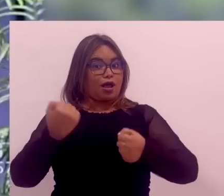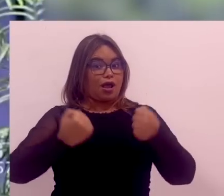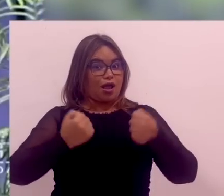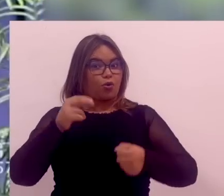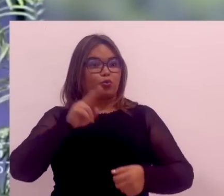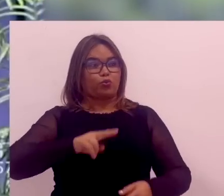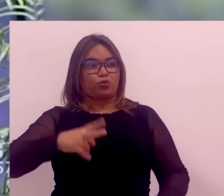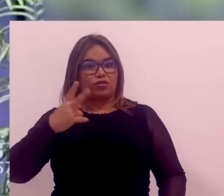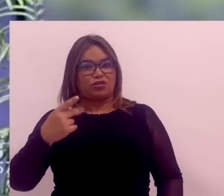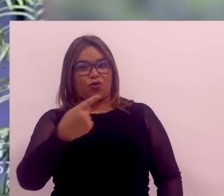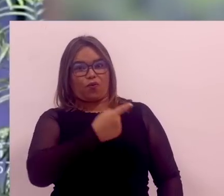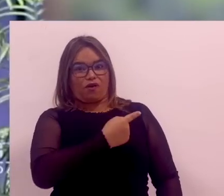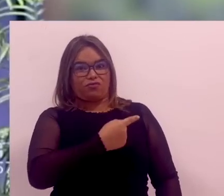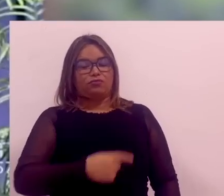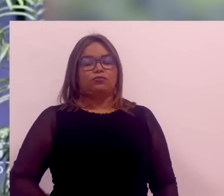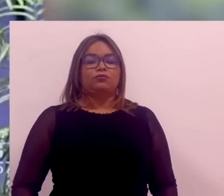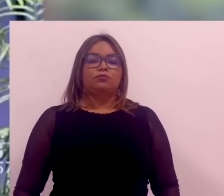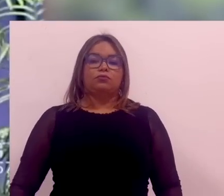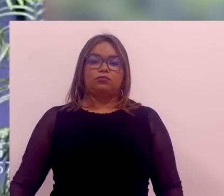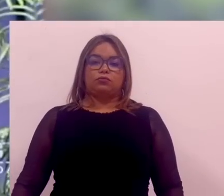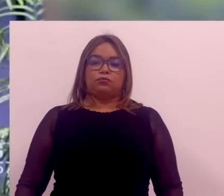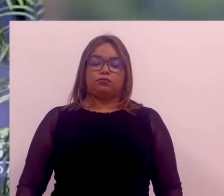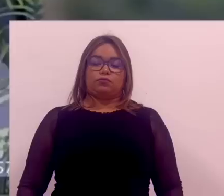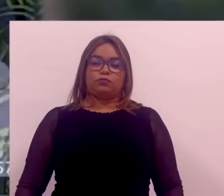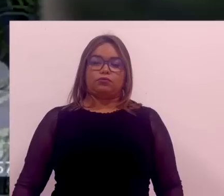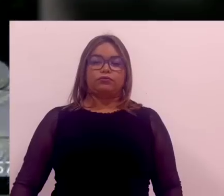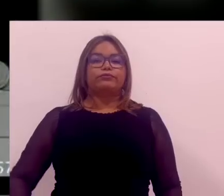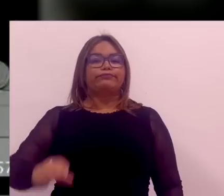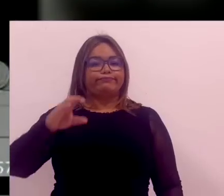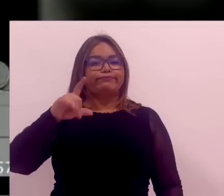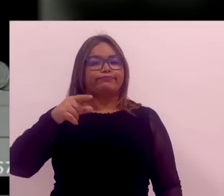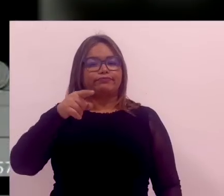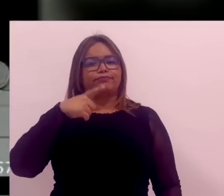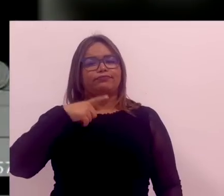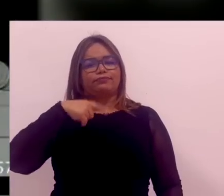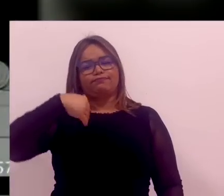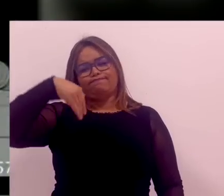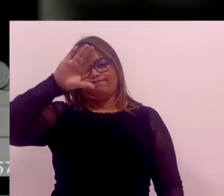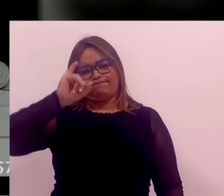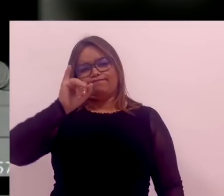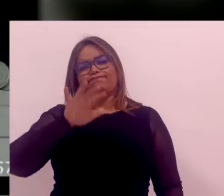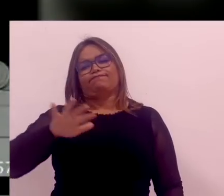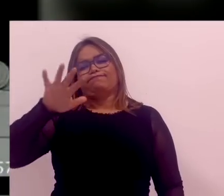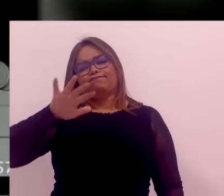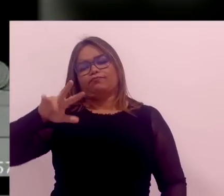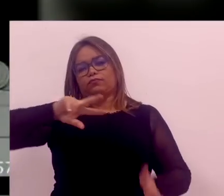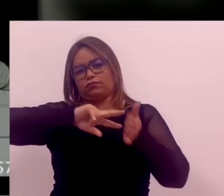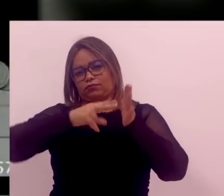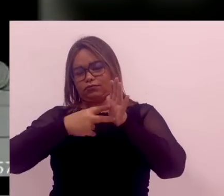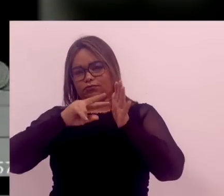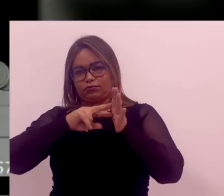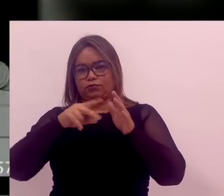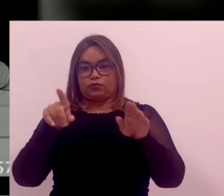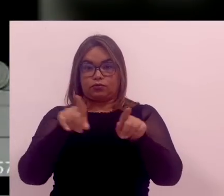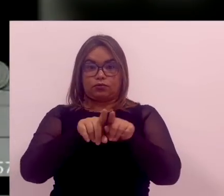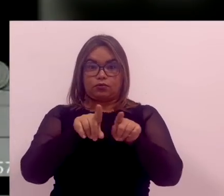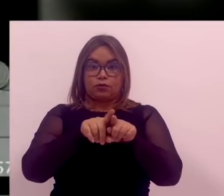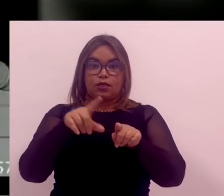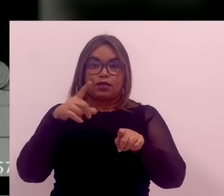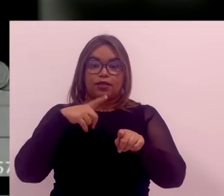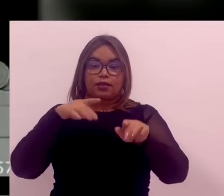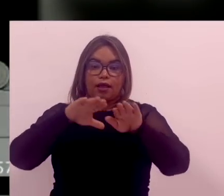para deixar vocês interessados. E é claro, você tem mais simbolismo aqui e você tem até a Arca do